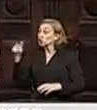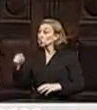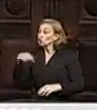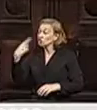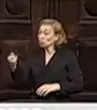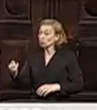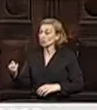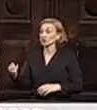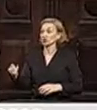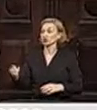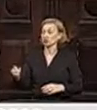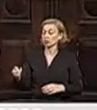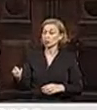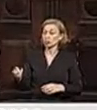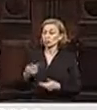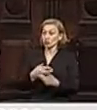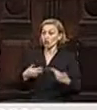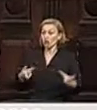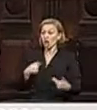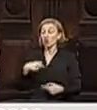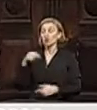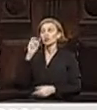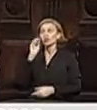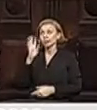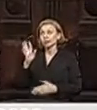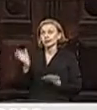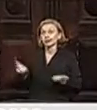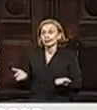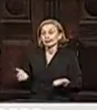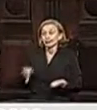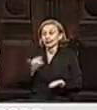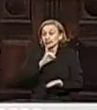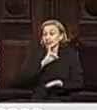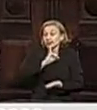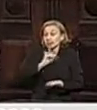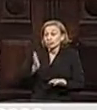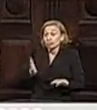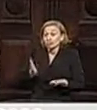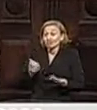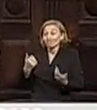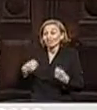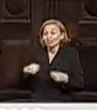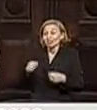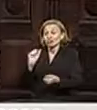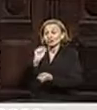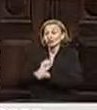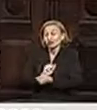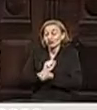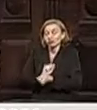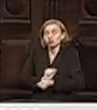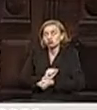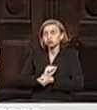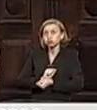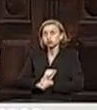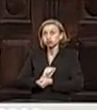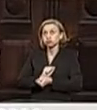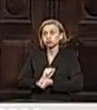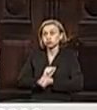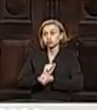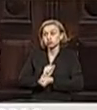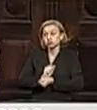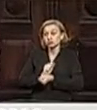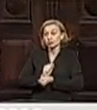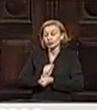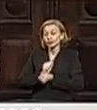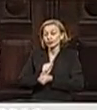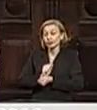setores. Eu tenho muita esperança. Infelizmente, nós teremos que esperar o tempo passar, mas eu tenho muita